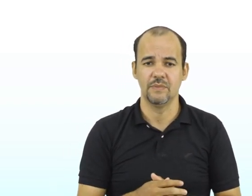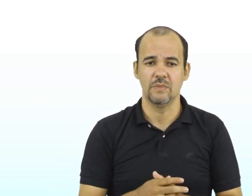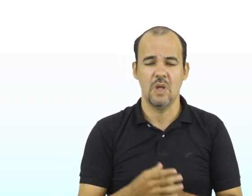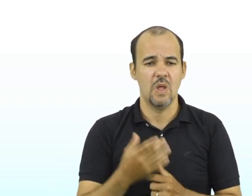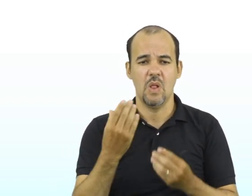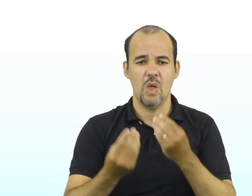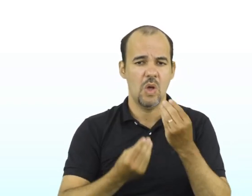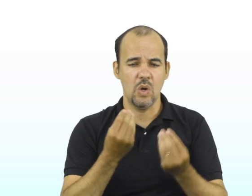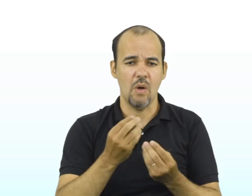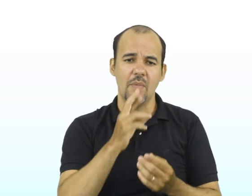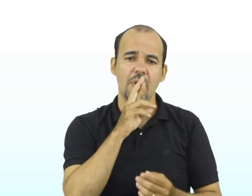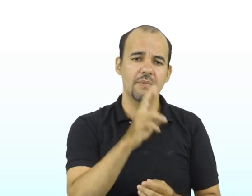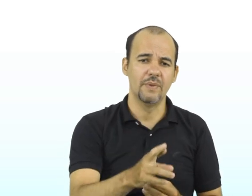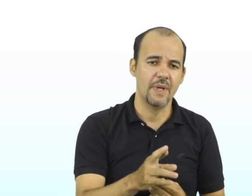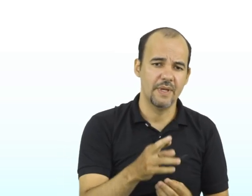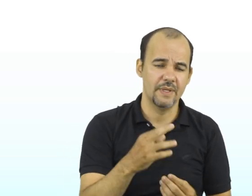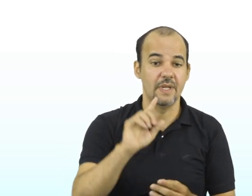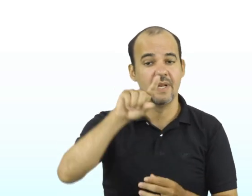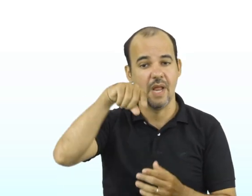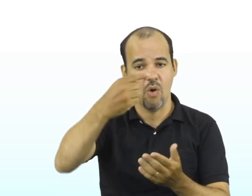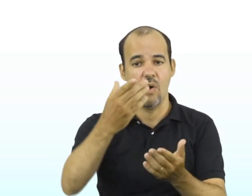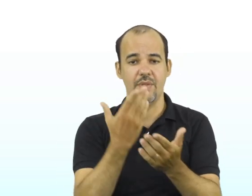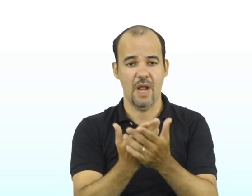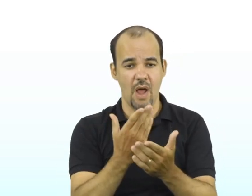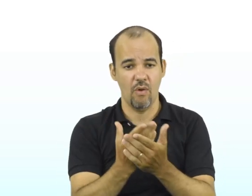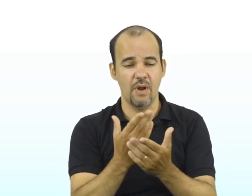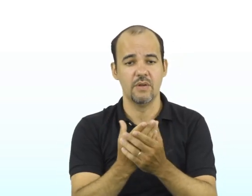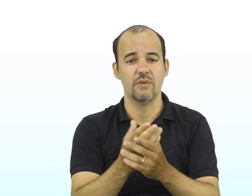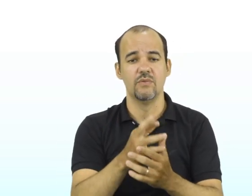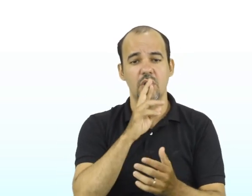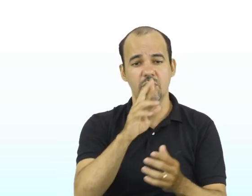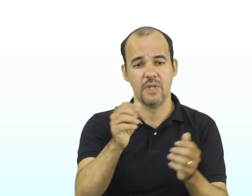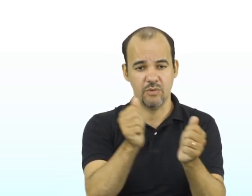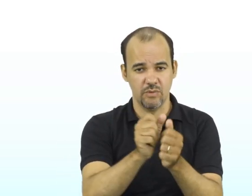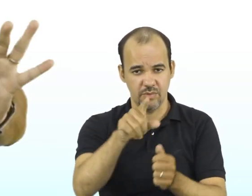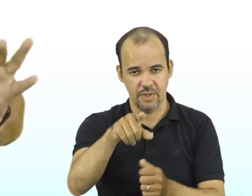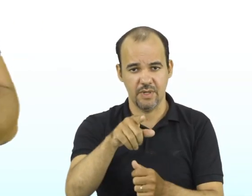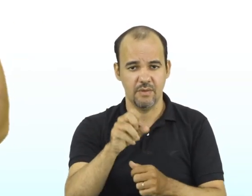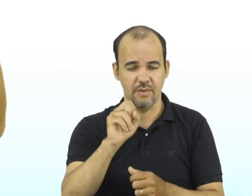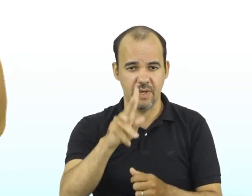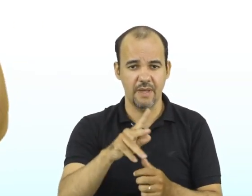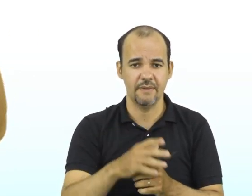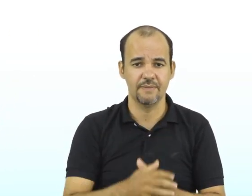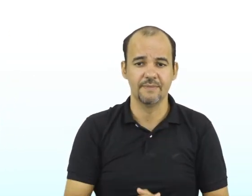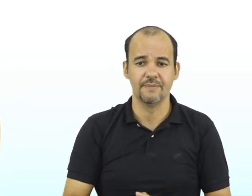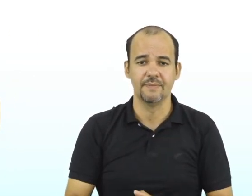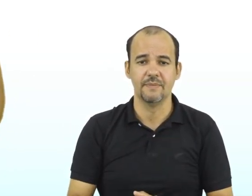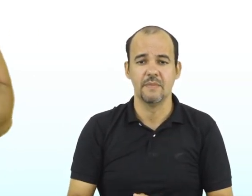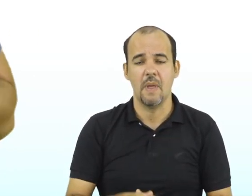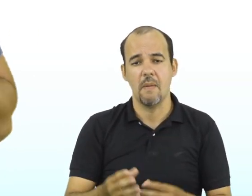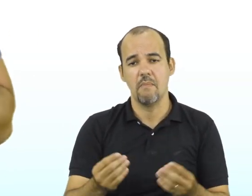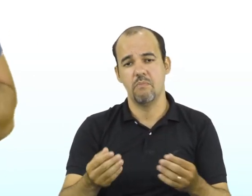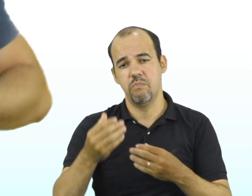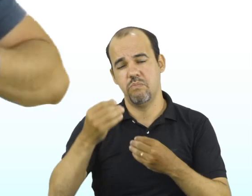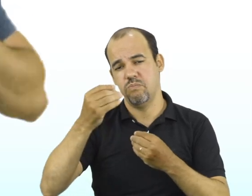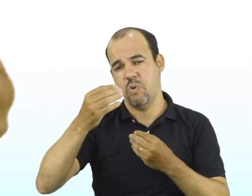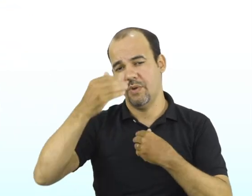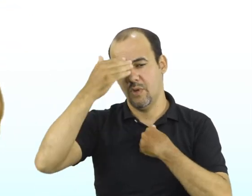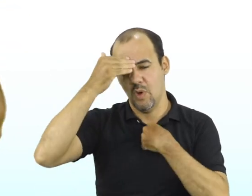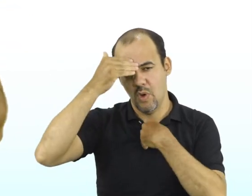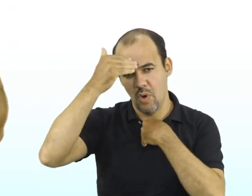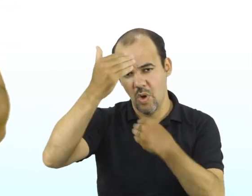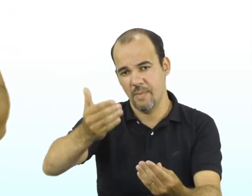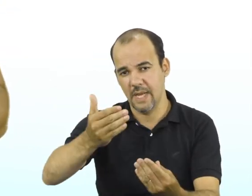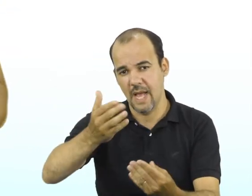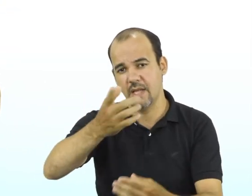Agora, como é que chega nessa resposta? Na próxima aula, eu vou comentar com você a detalhes. Ok? Então, meus amigos,